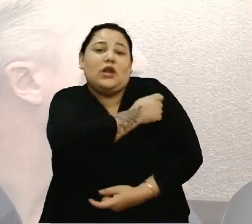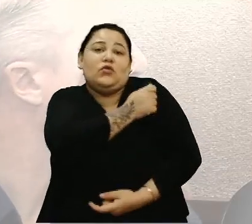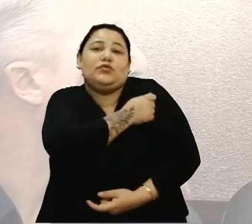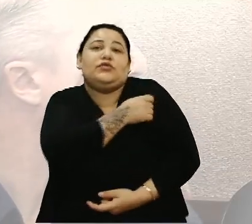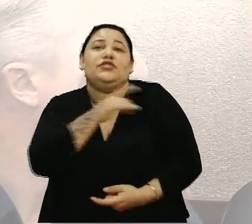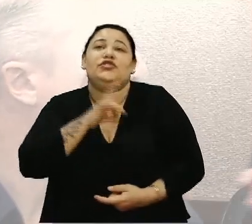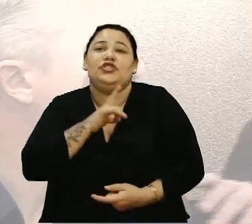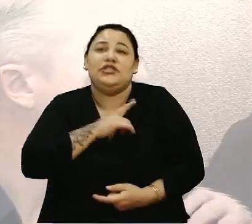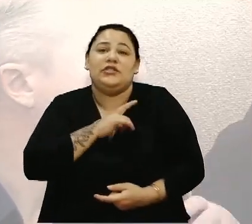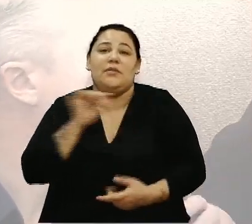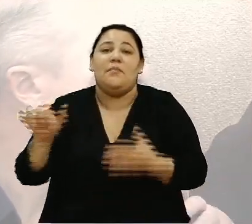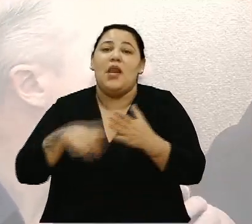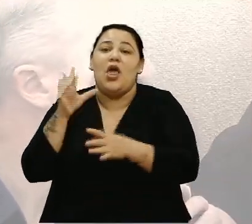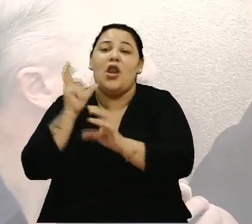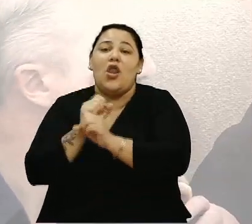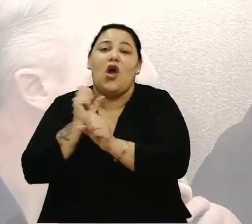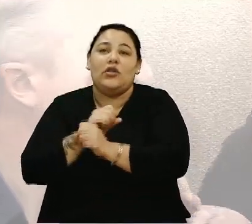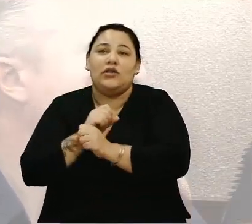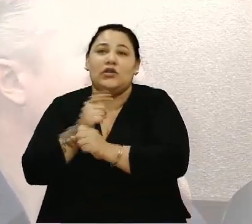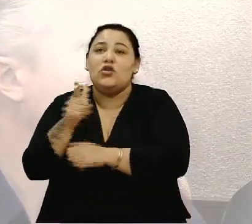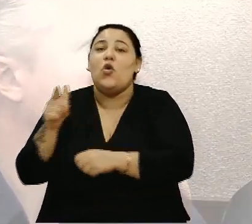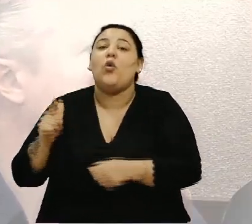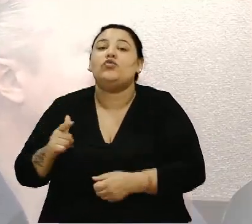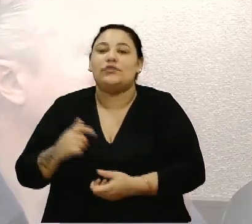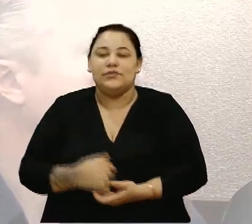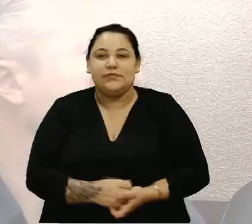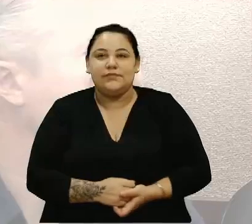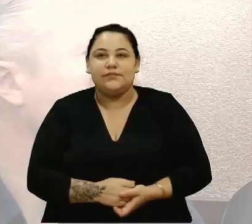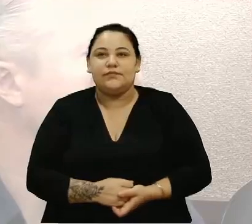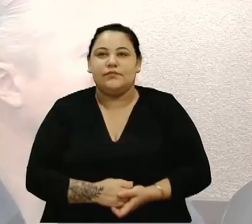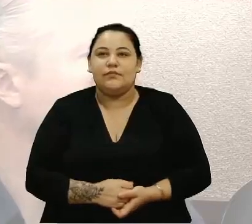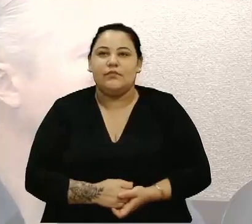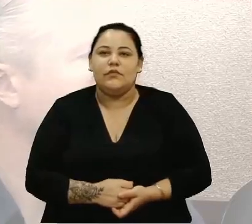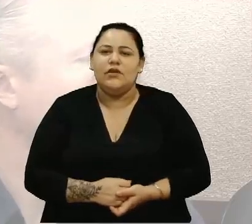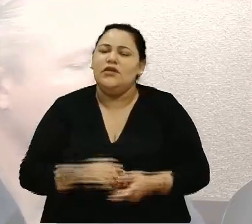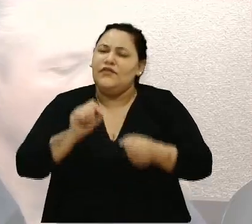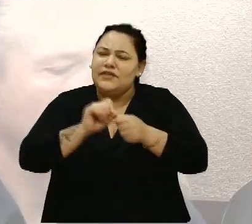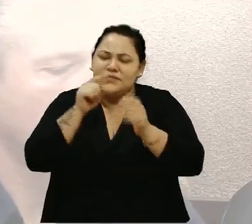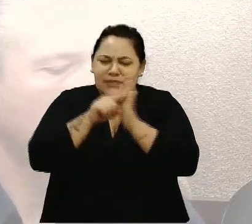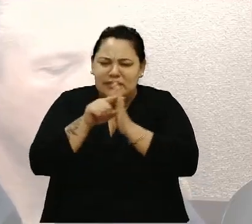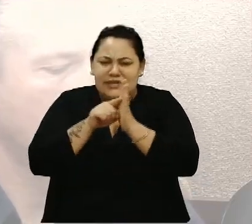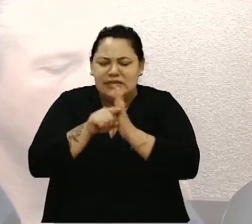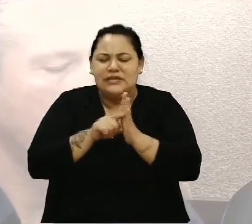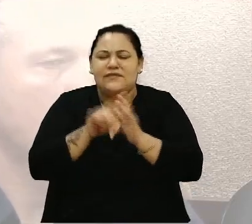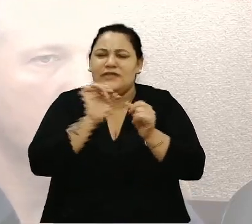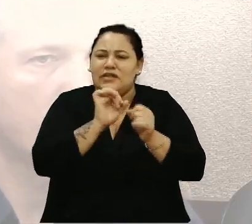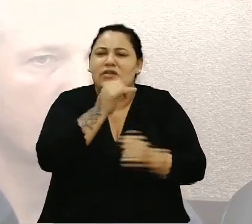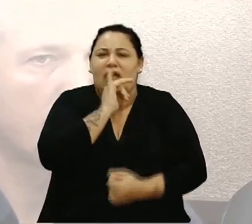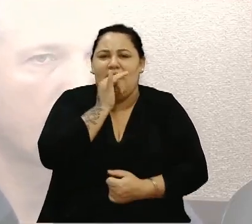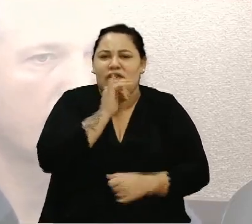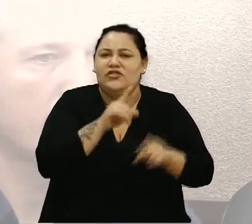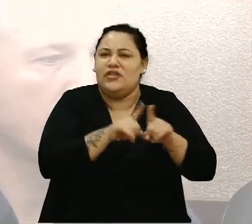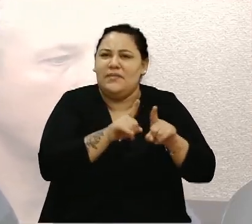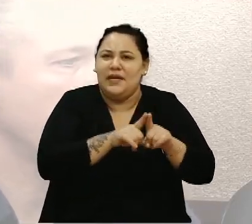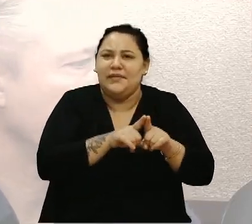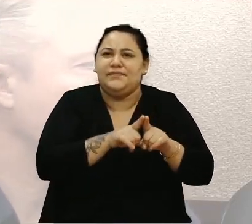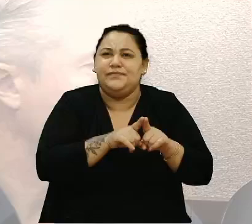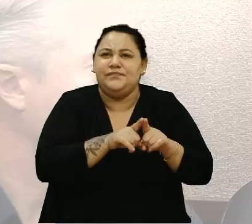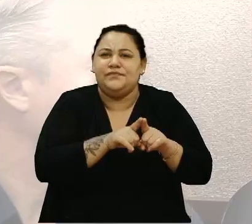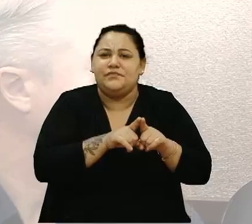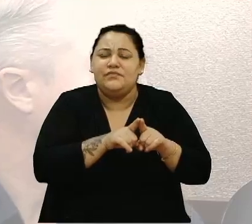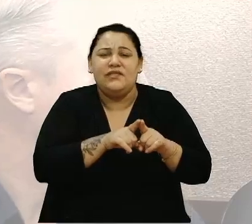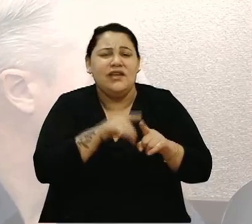tinham maiores notas que os outros. E ele foi fazendo testes, a gente faz teste, a hipótese nula, a hipótese